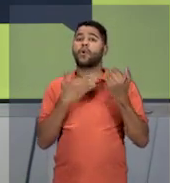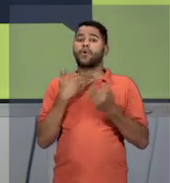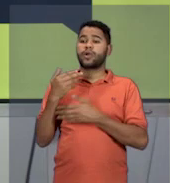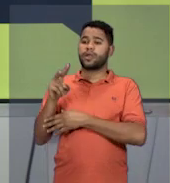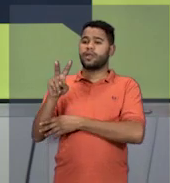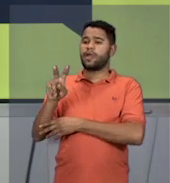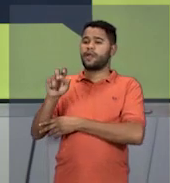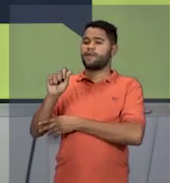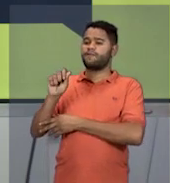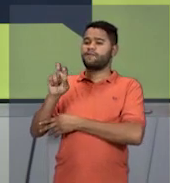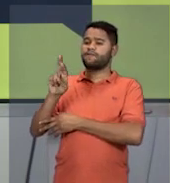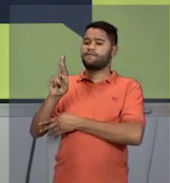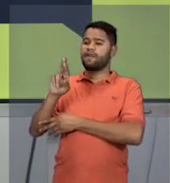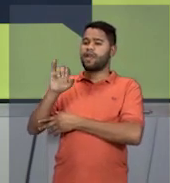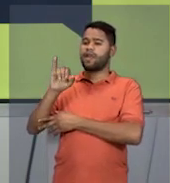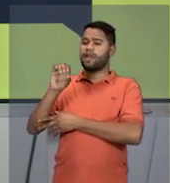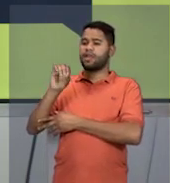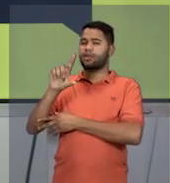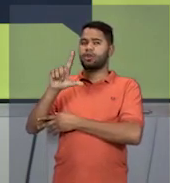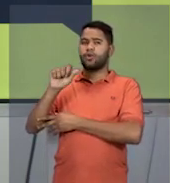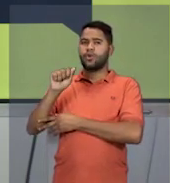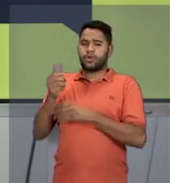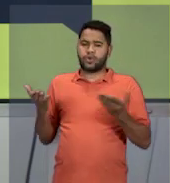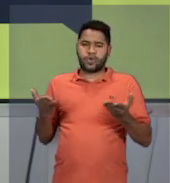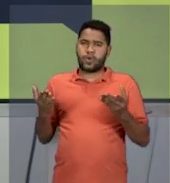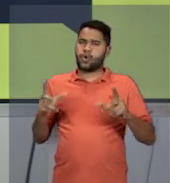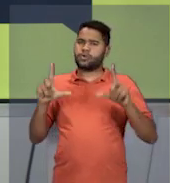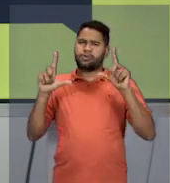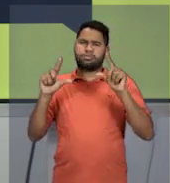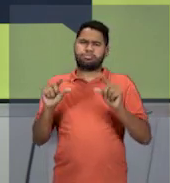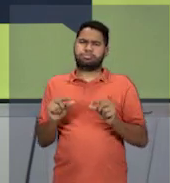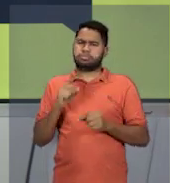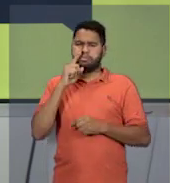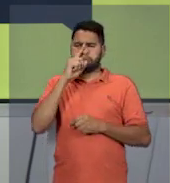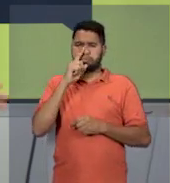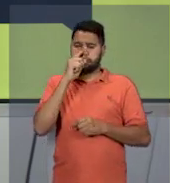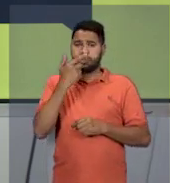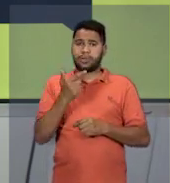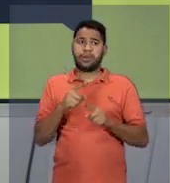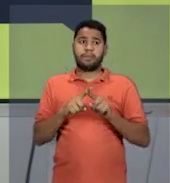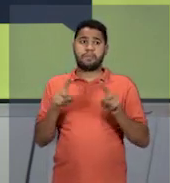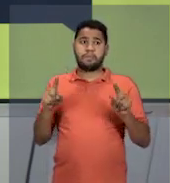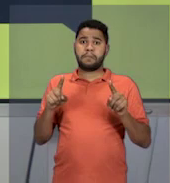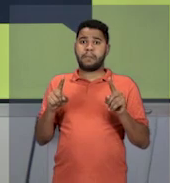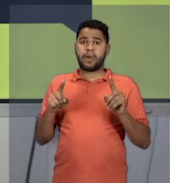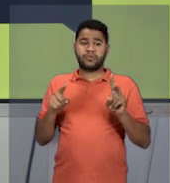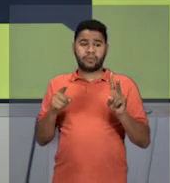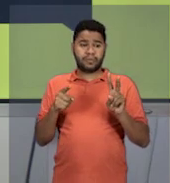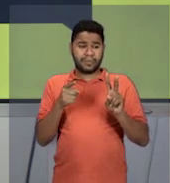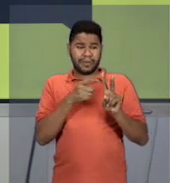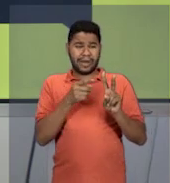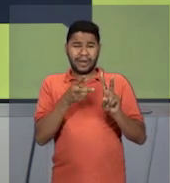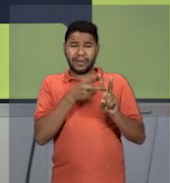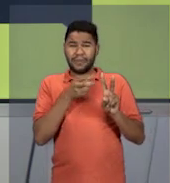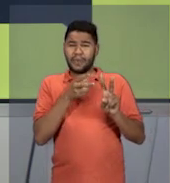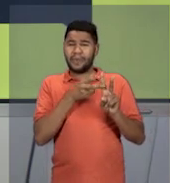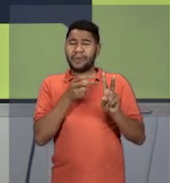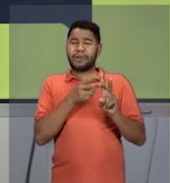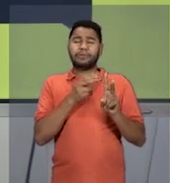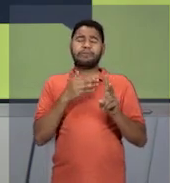hoje já está erradicada, né, já não oferece nenhum perigo, mas que para os índios foi assim terrível,